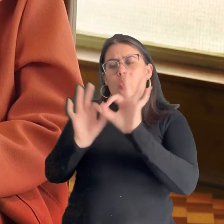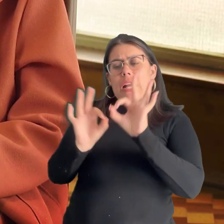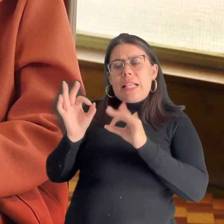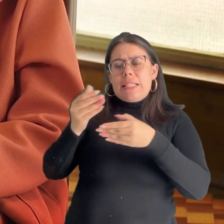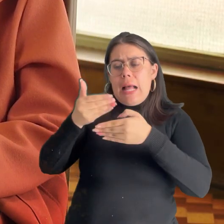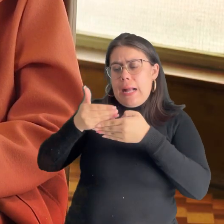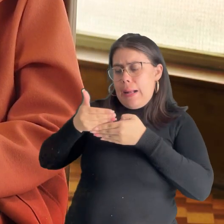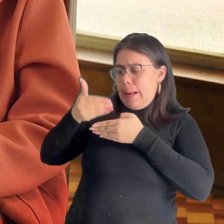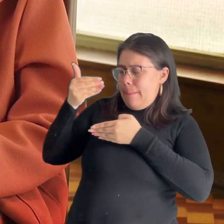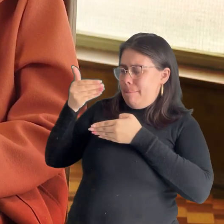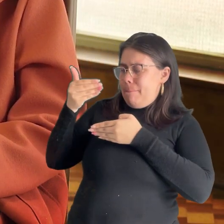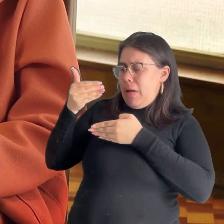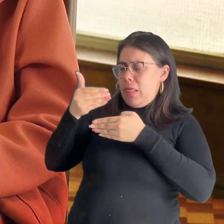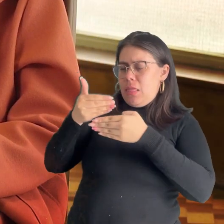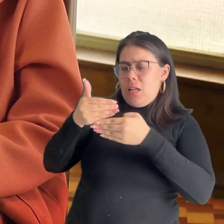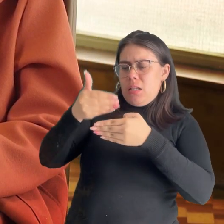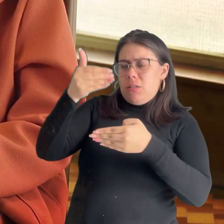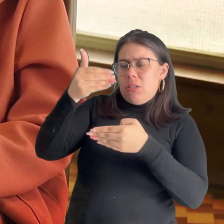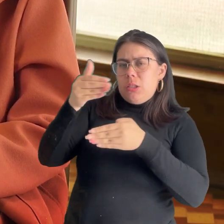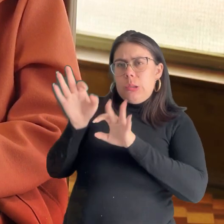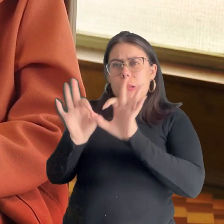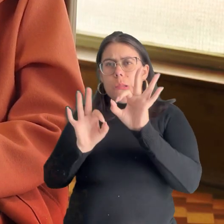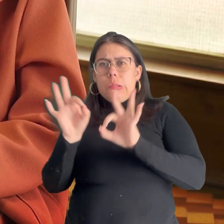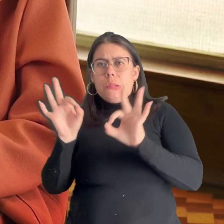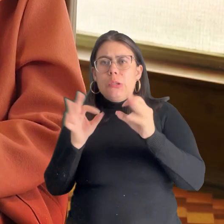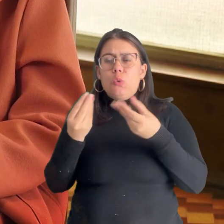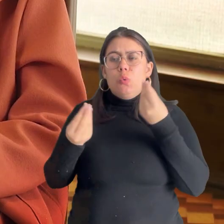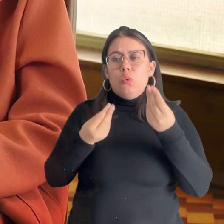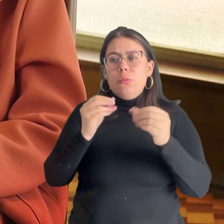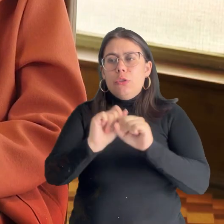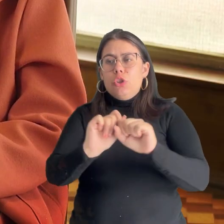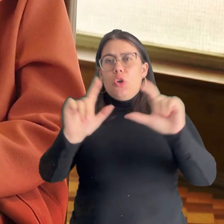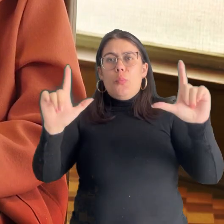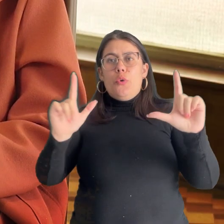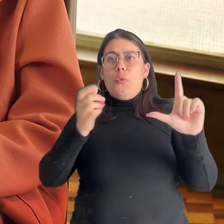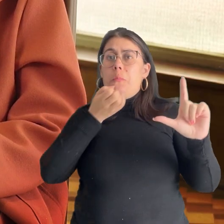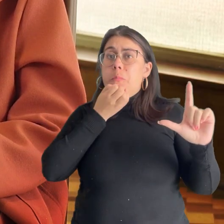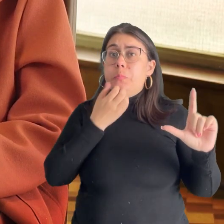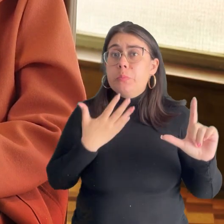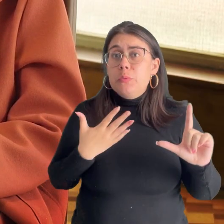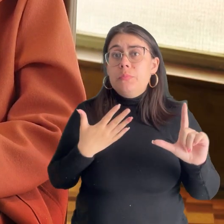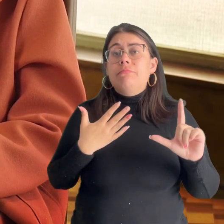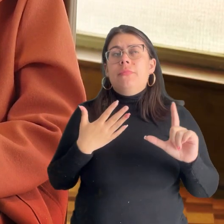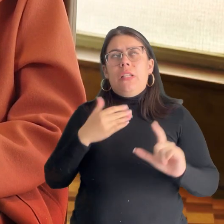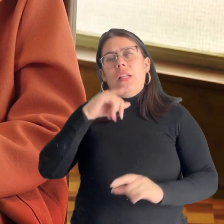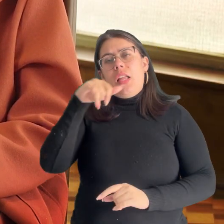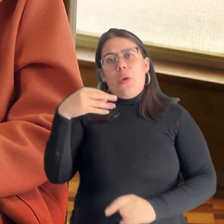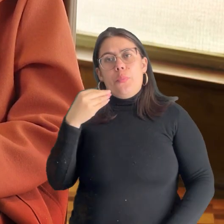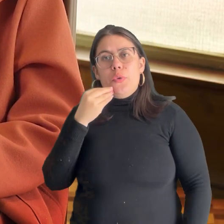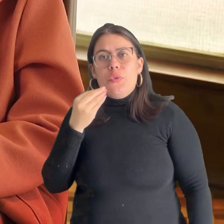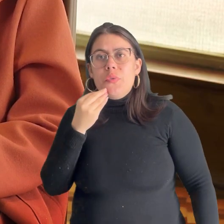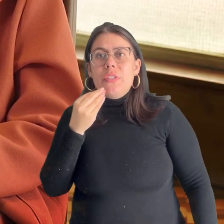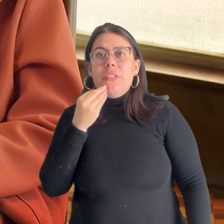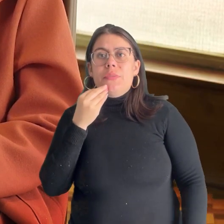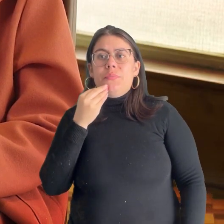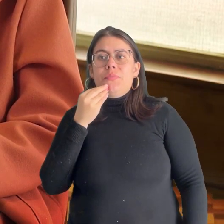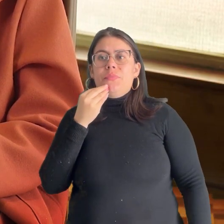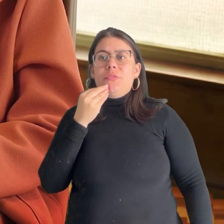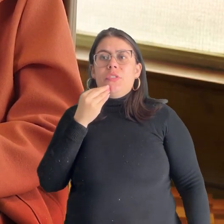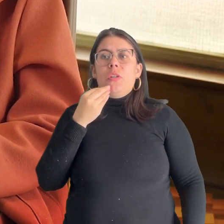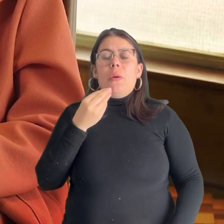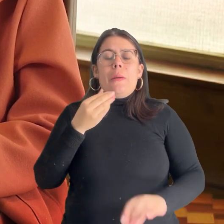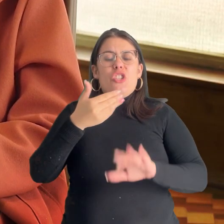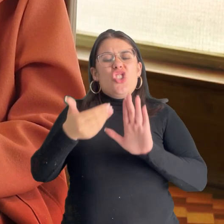sem retirar o mural era praticamente impossível. Então, nós aproveitamos a retirada desse marrom dos